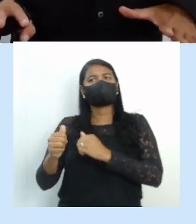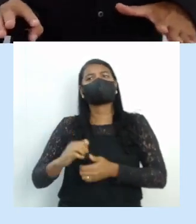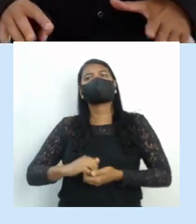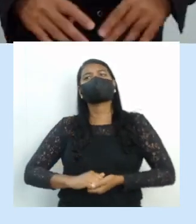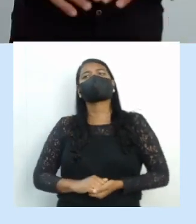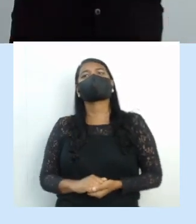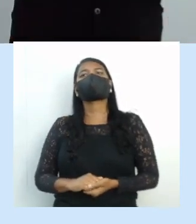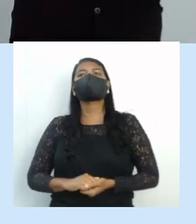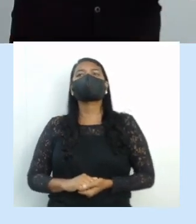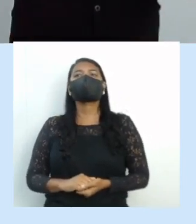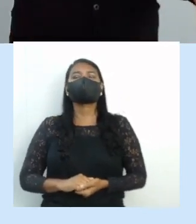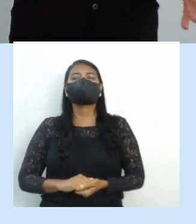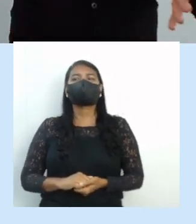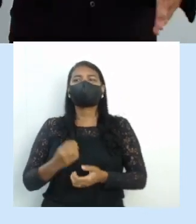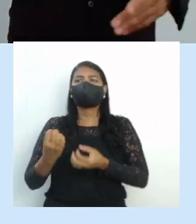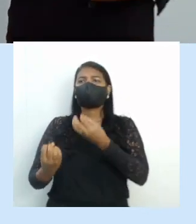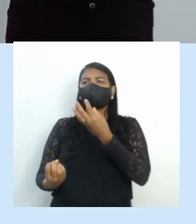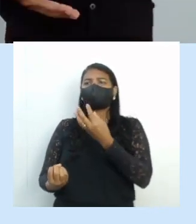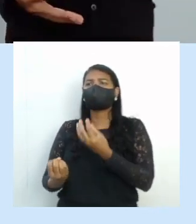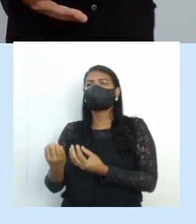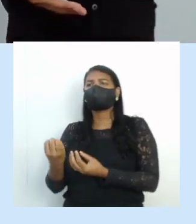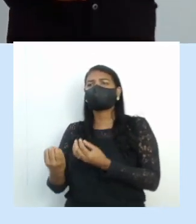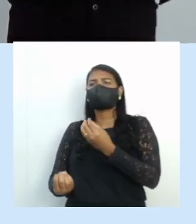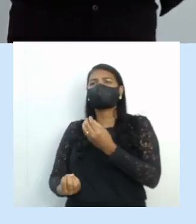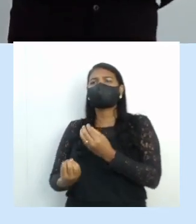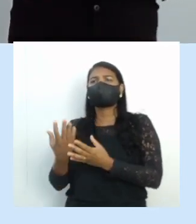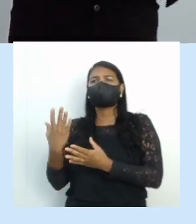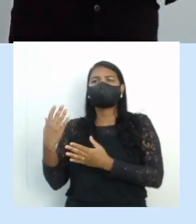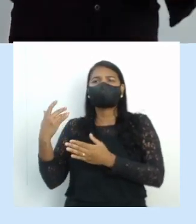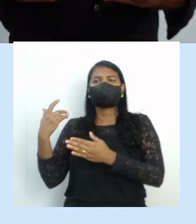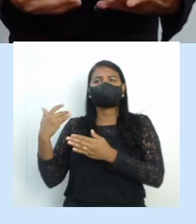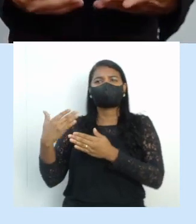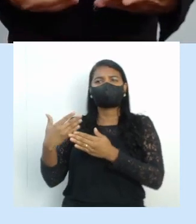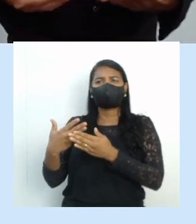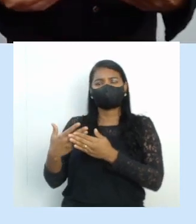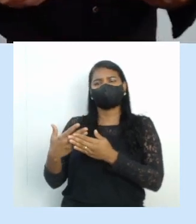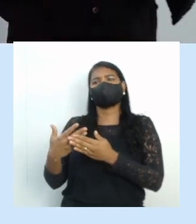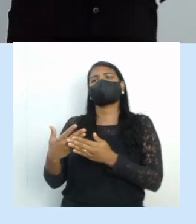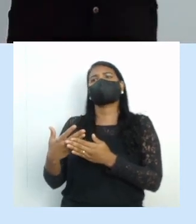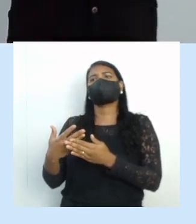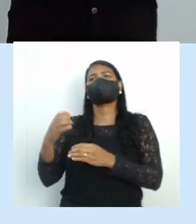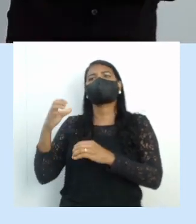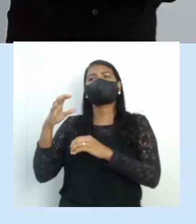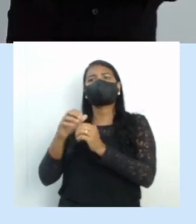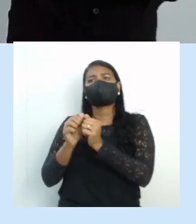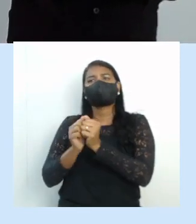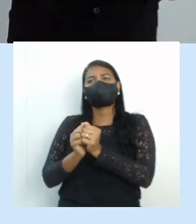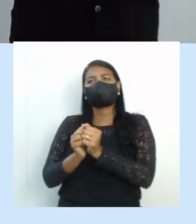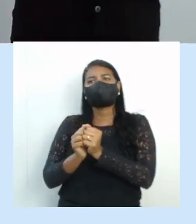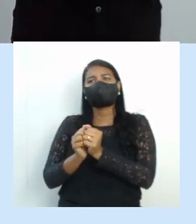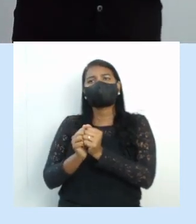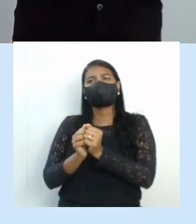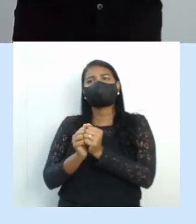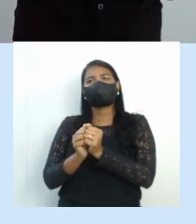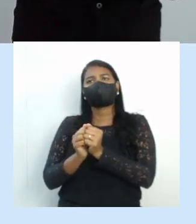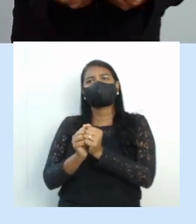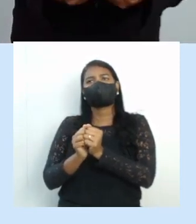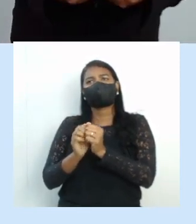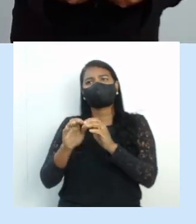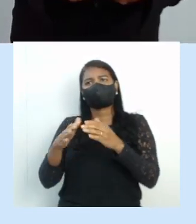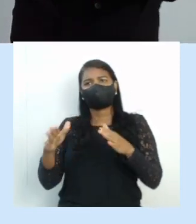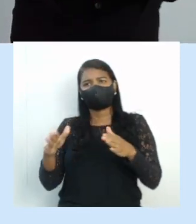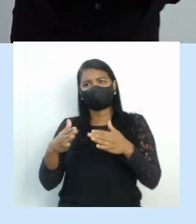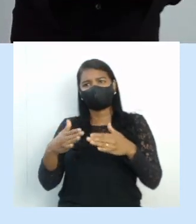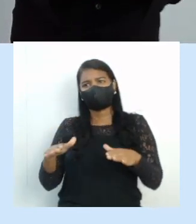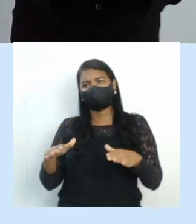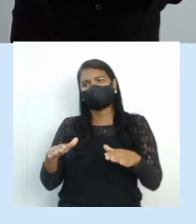sedimentares. Elas vão surgir ali a partir da compressão e junção de camadas de